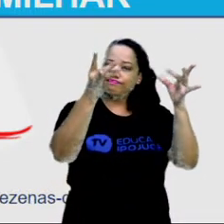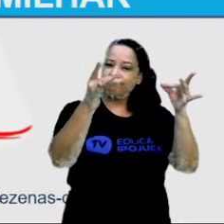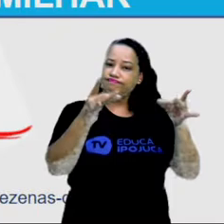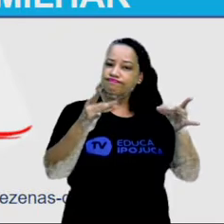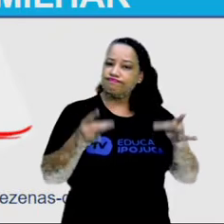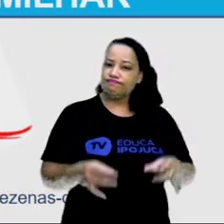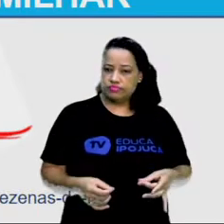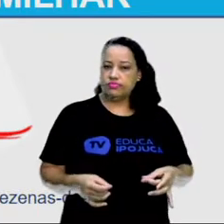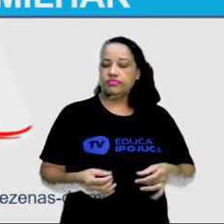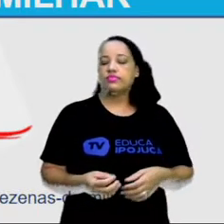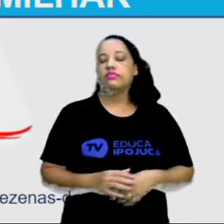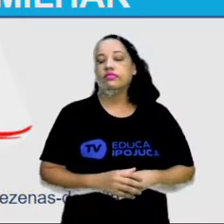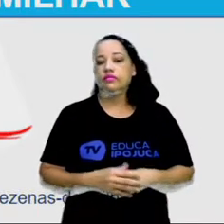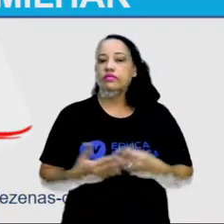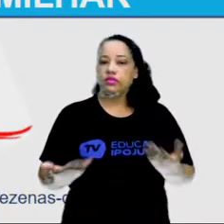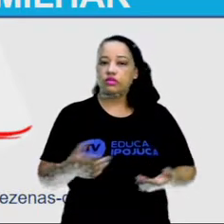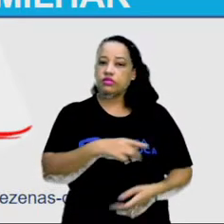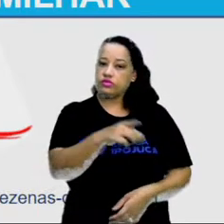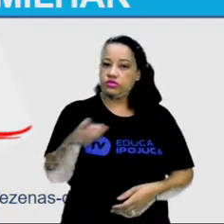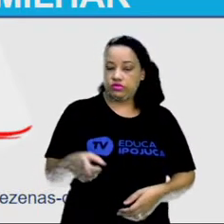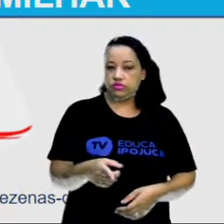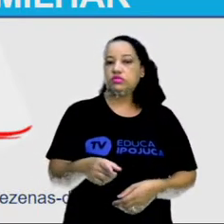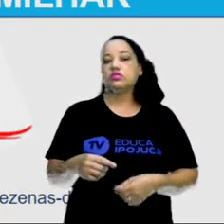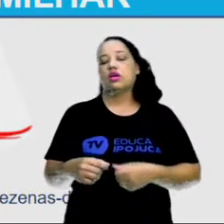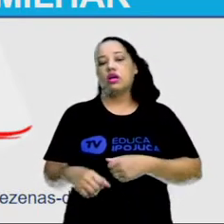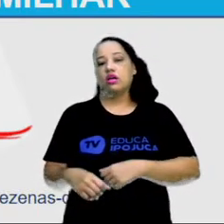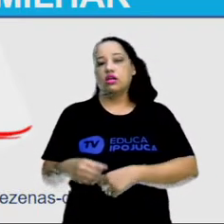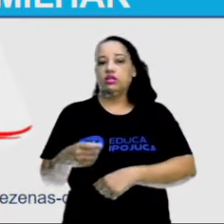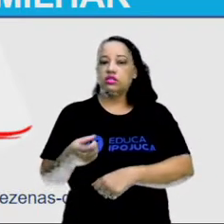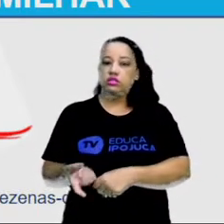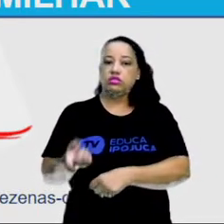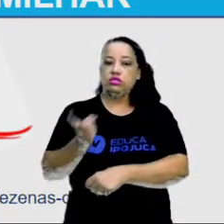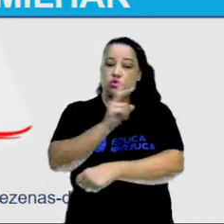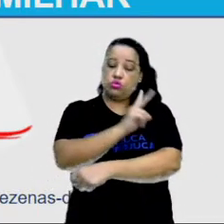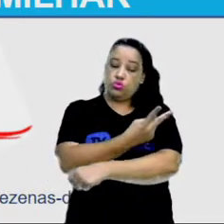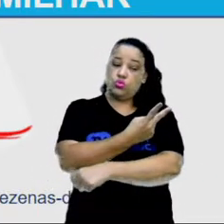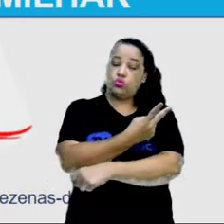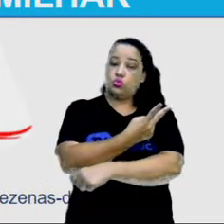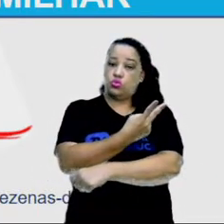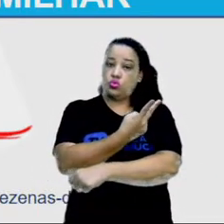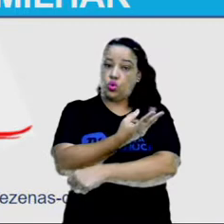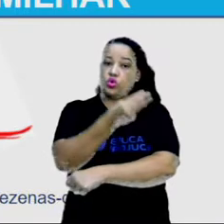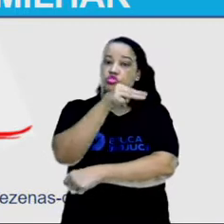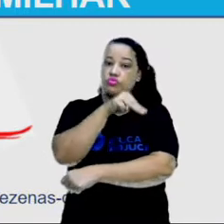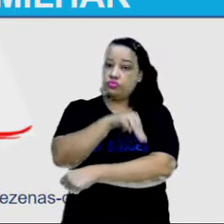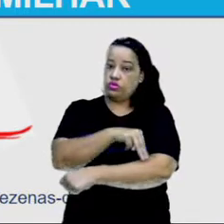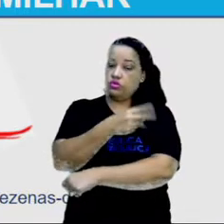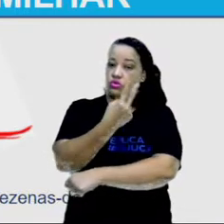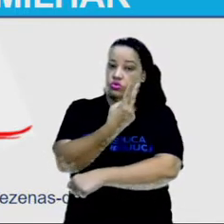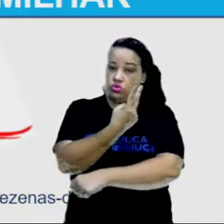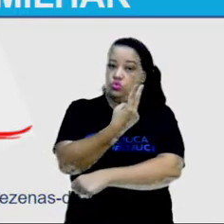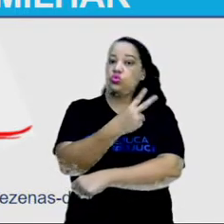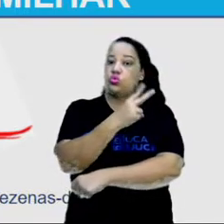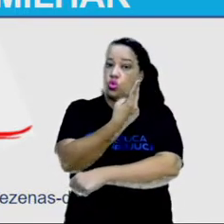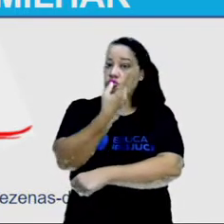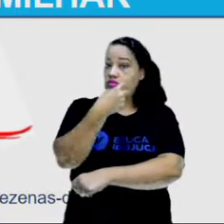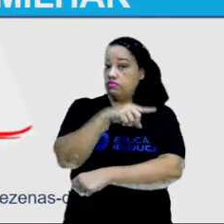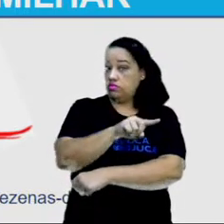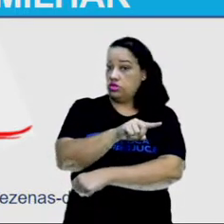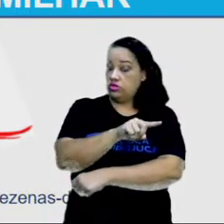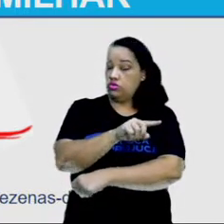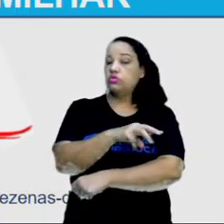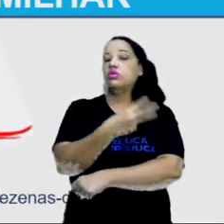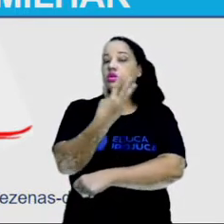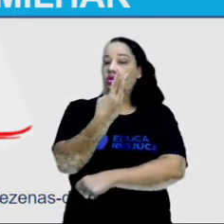numerais. No numer na segunda posição, o número 2.000, que está referente ao número 2 mais